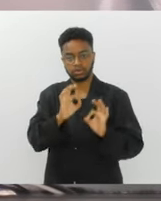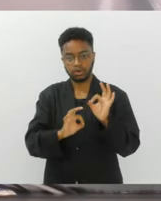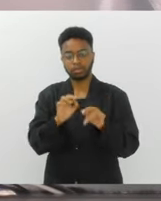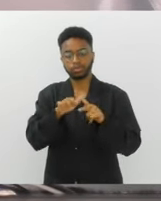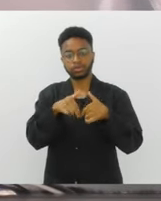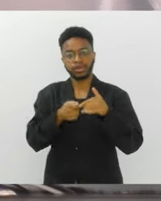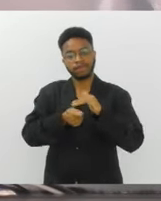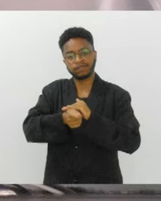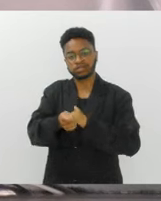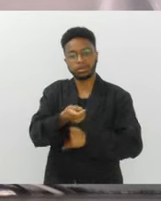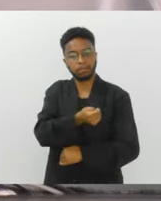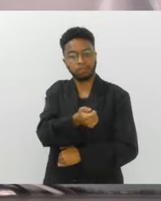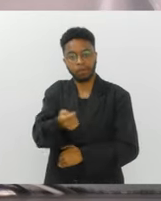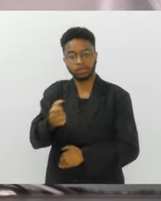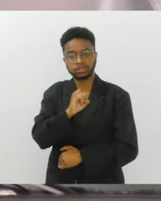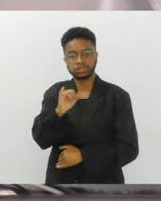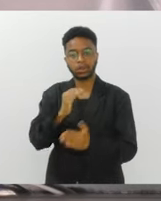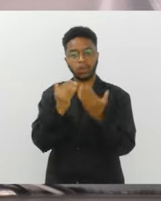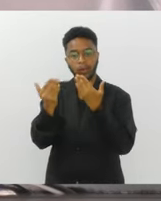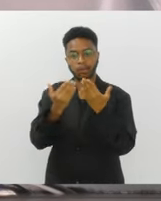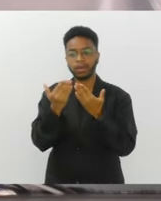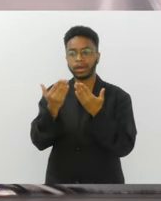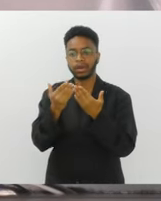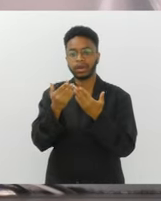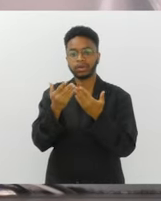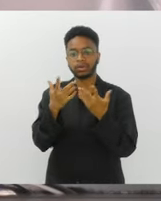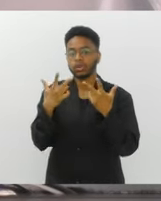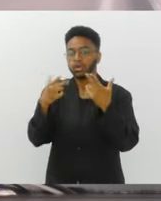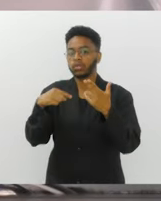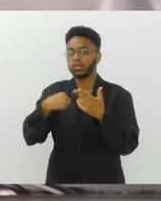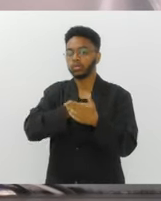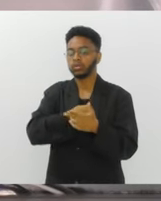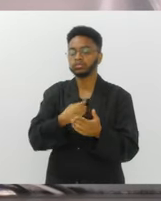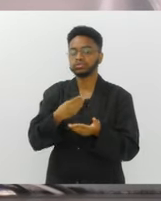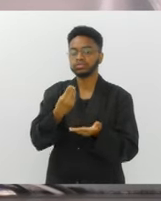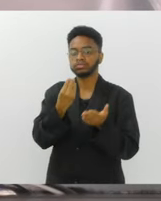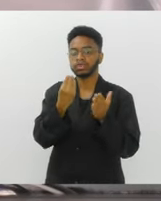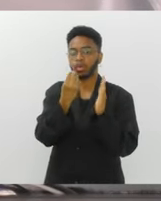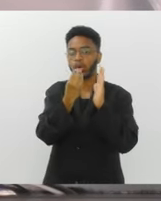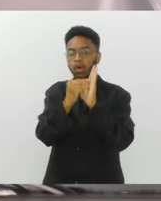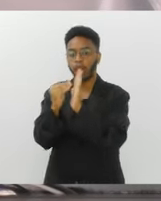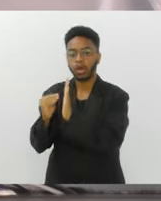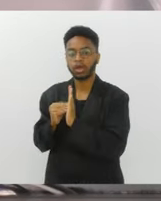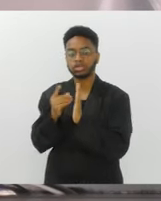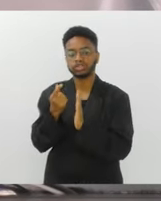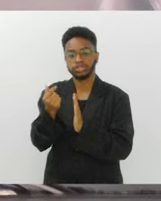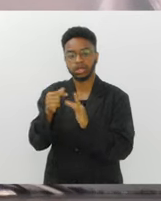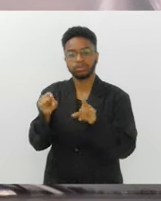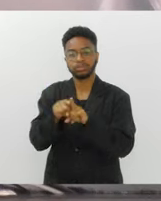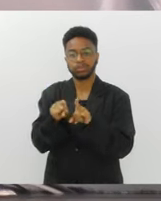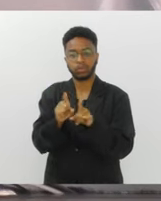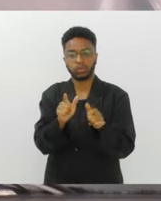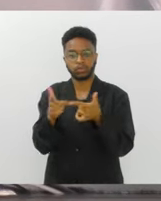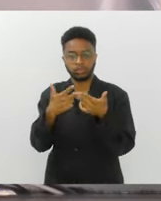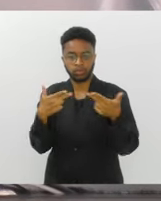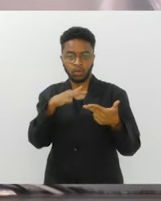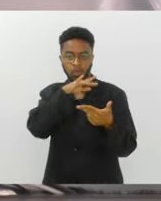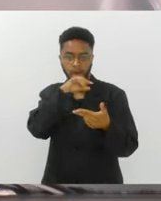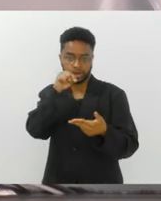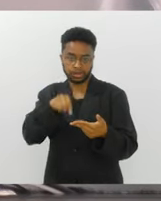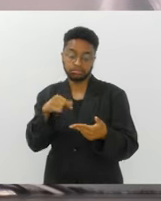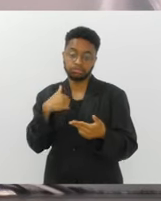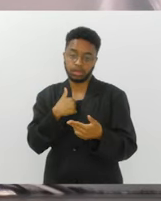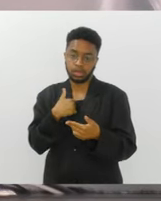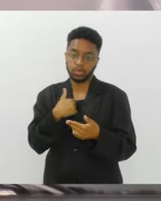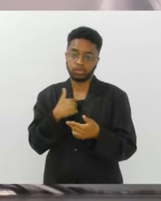investimento ínfimo comparado ao que se coloca com tanta porcaria e tanto dinheiro jogado fora nesse estado. Então fica aqui o meu apelo, desde já estou me colocando nesse campo